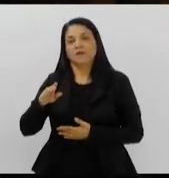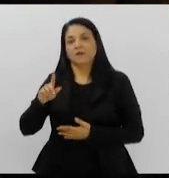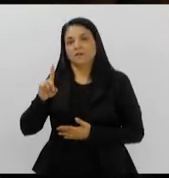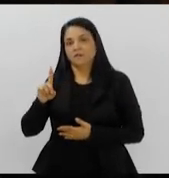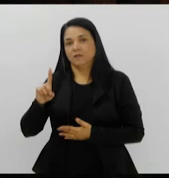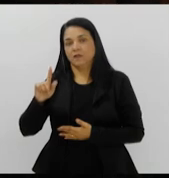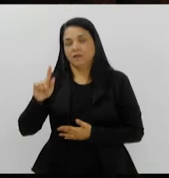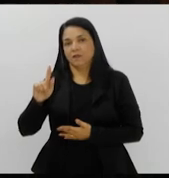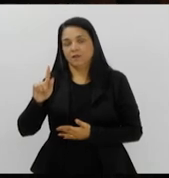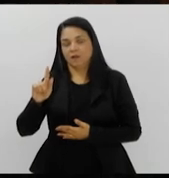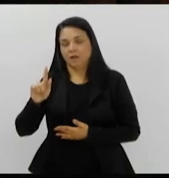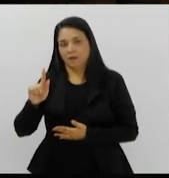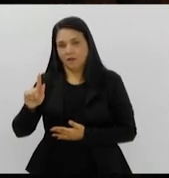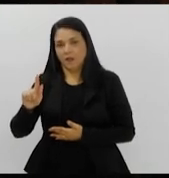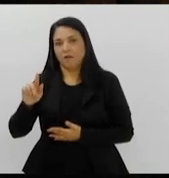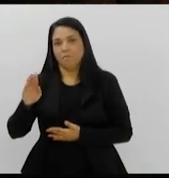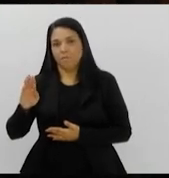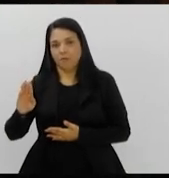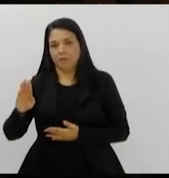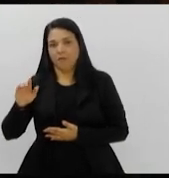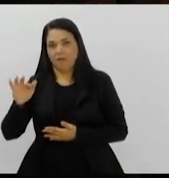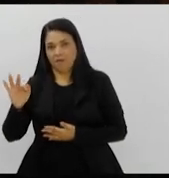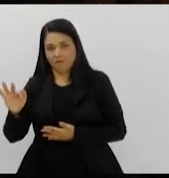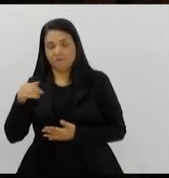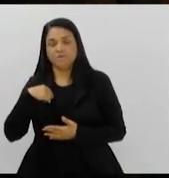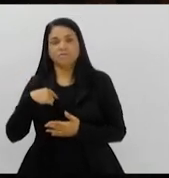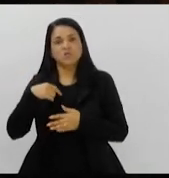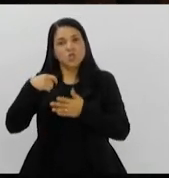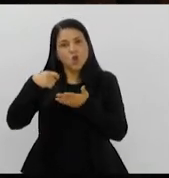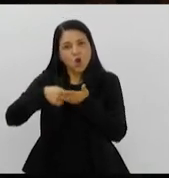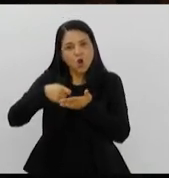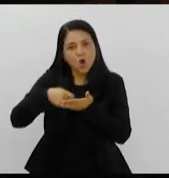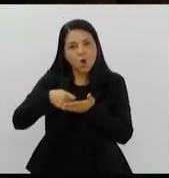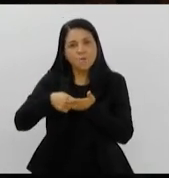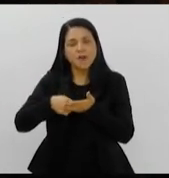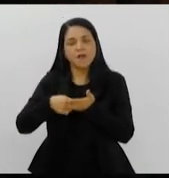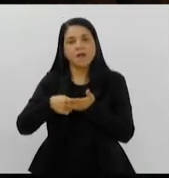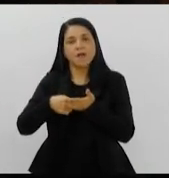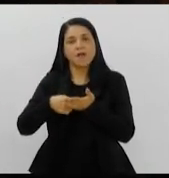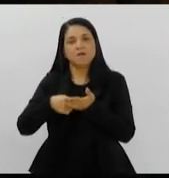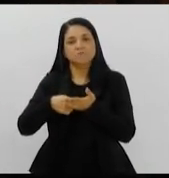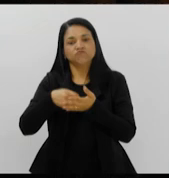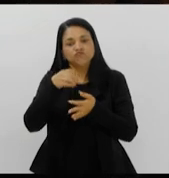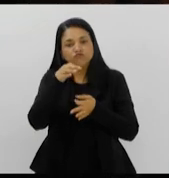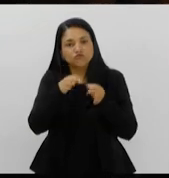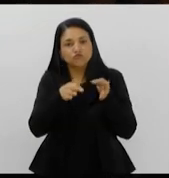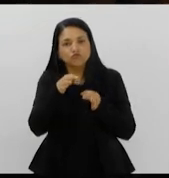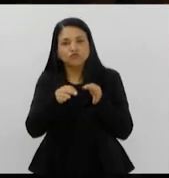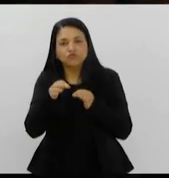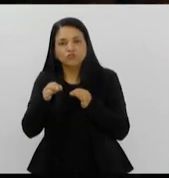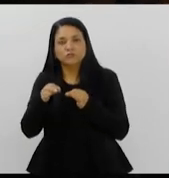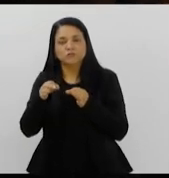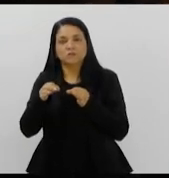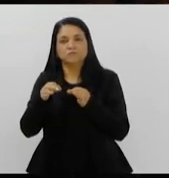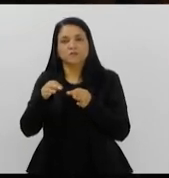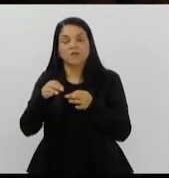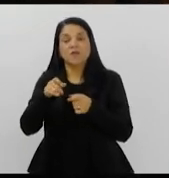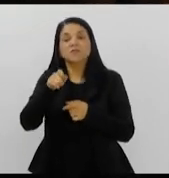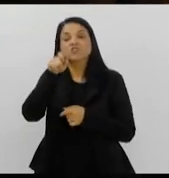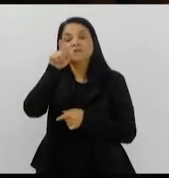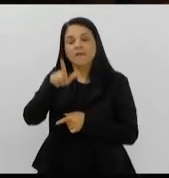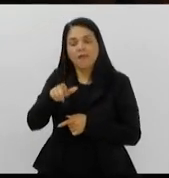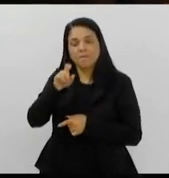para cobrar, buscar, trazer à justiça os mandantes